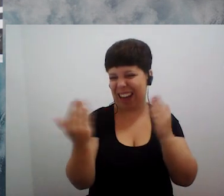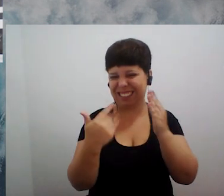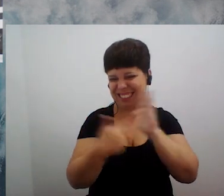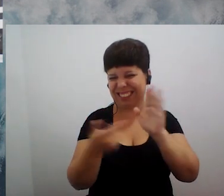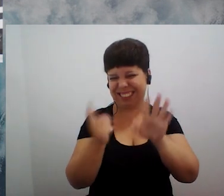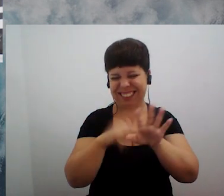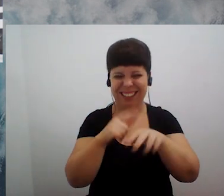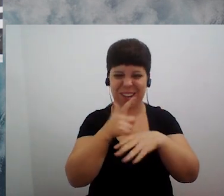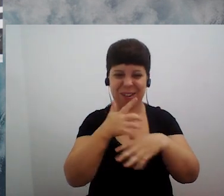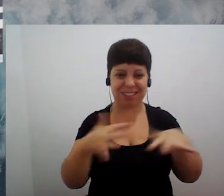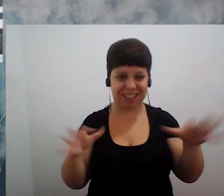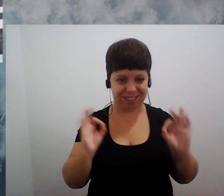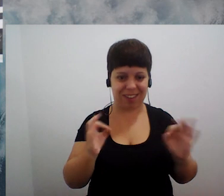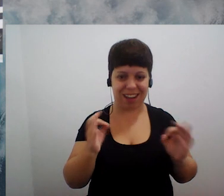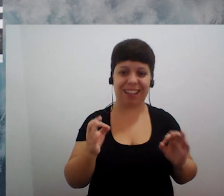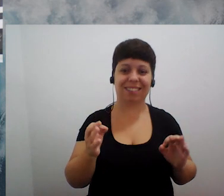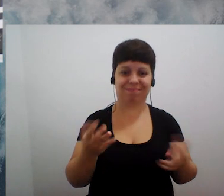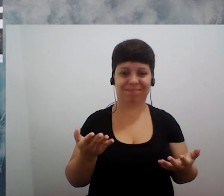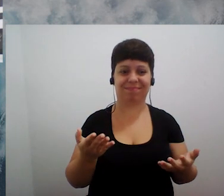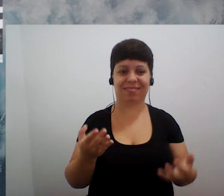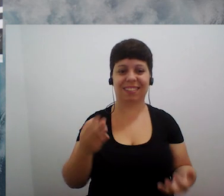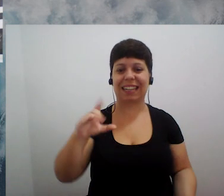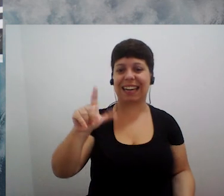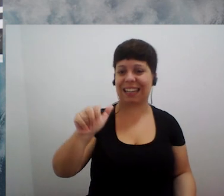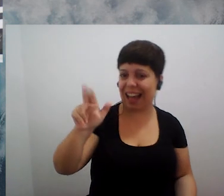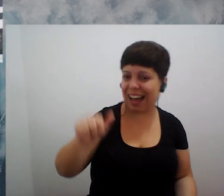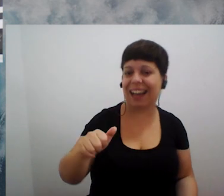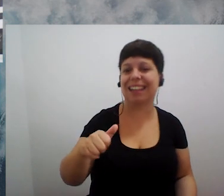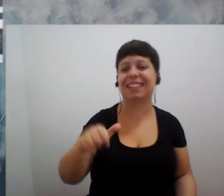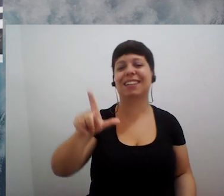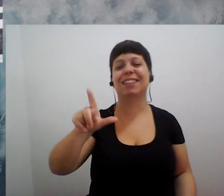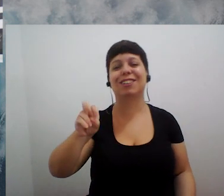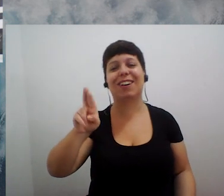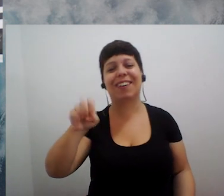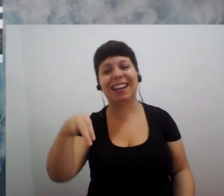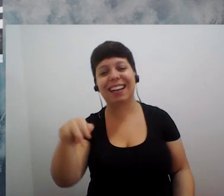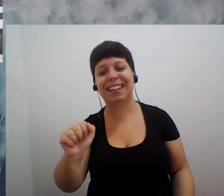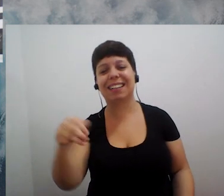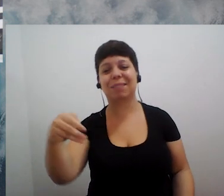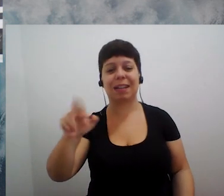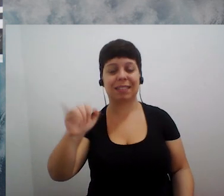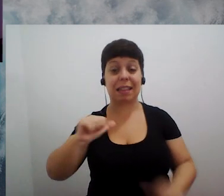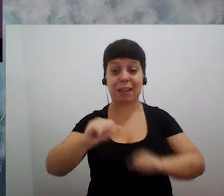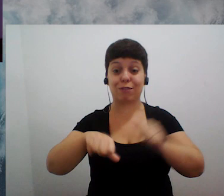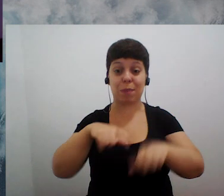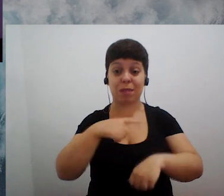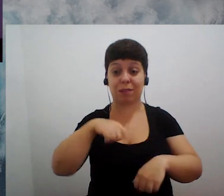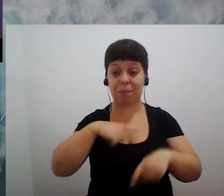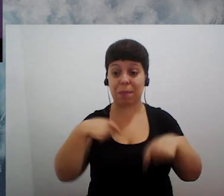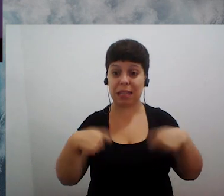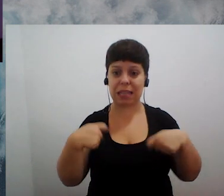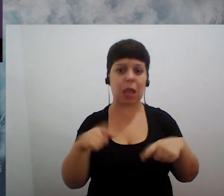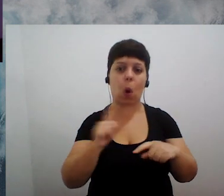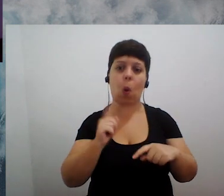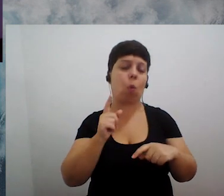para a gente promover essa transformação, né, Clara, né, Marcelo? Né, Lorena? Essa transformação que a gente precisa. Não por conta